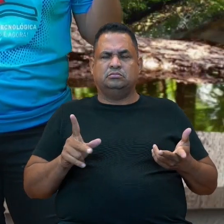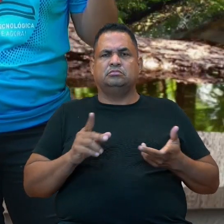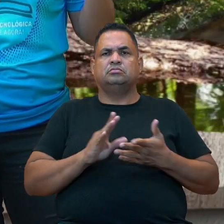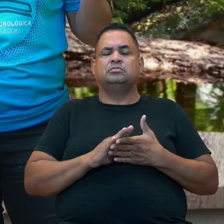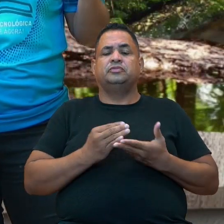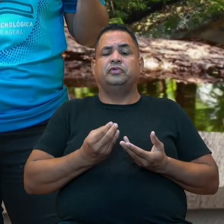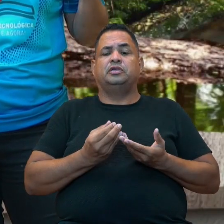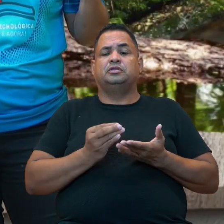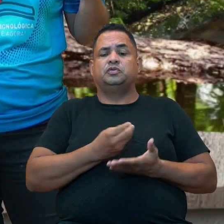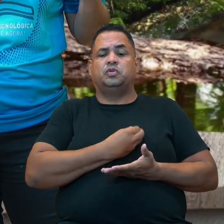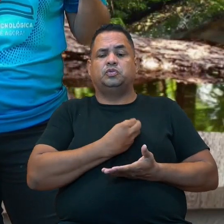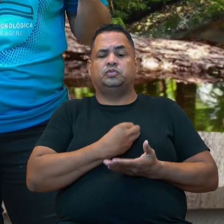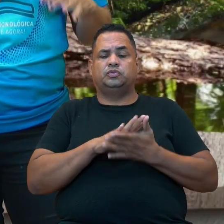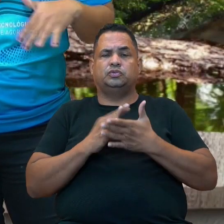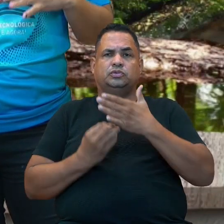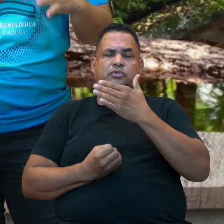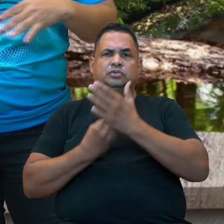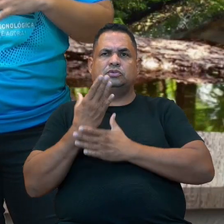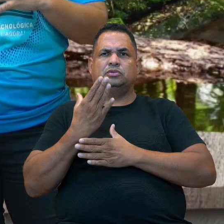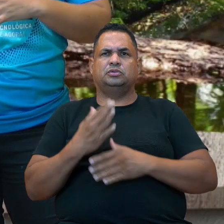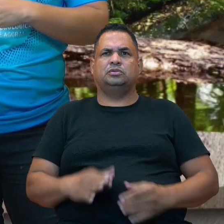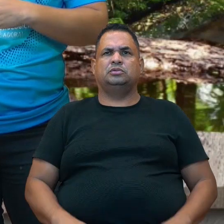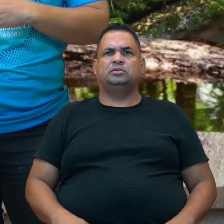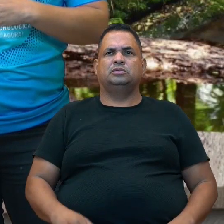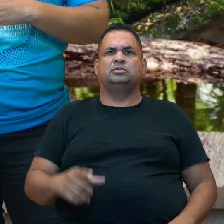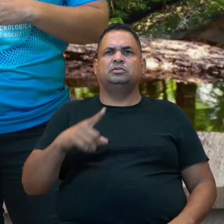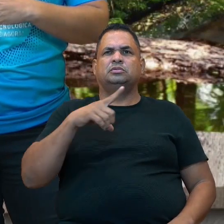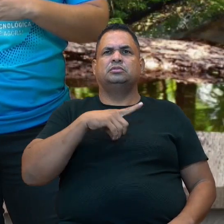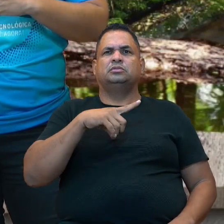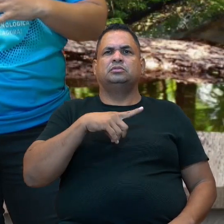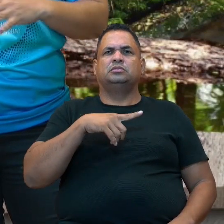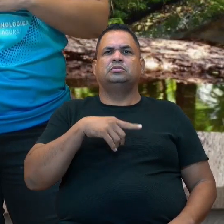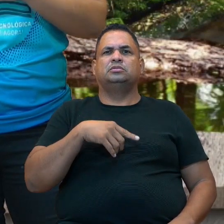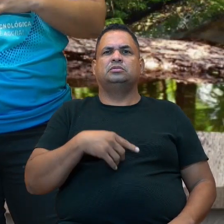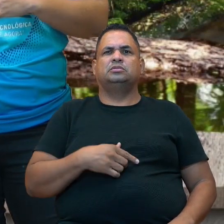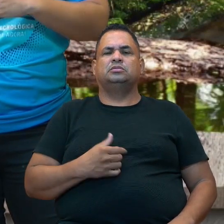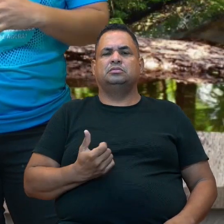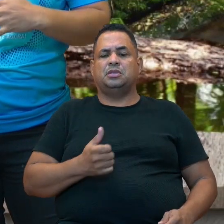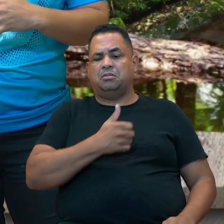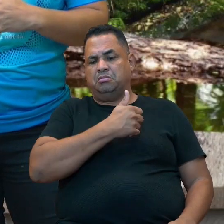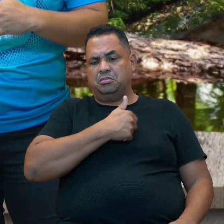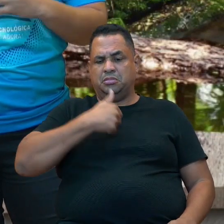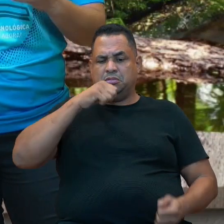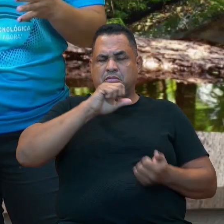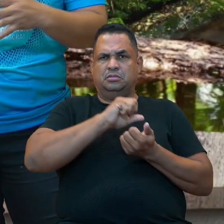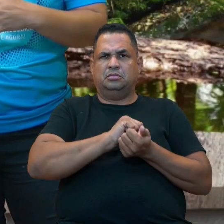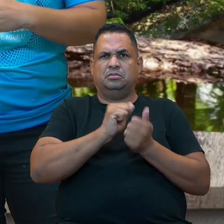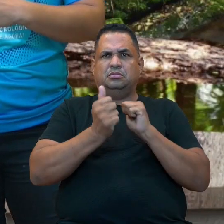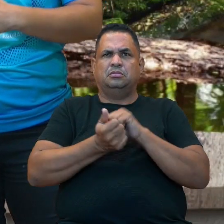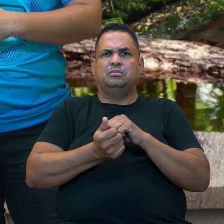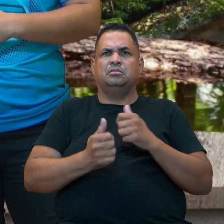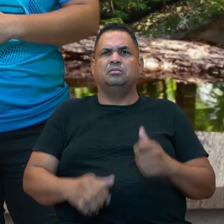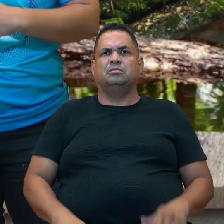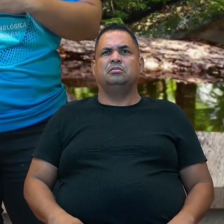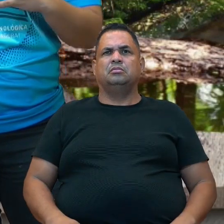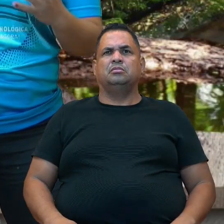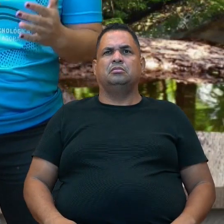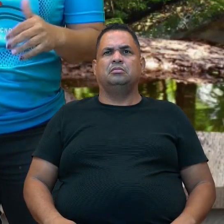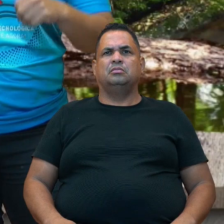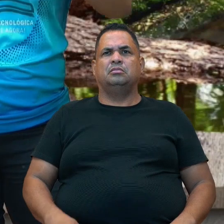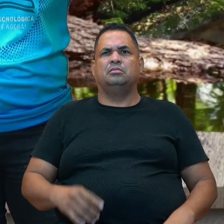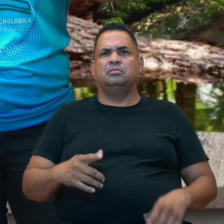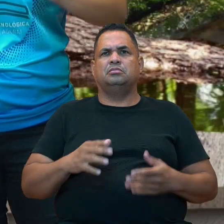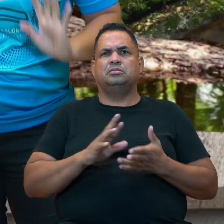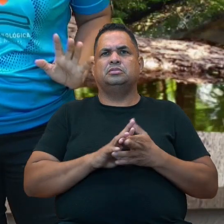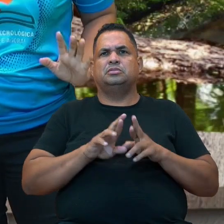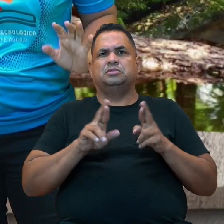que a originou. Então, eles vão ter um ganho, né? Eles vão ter uma adaptação, que pode ter uma adaptação a mais, diferente, que